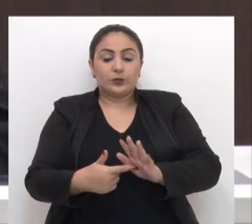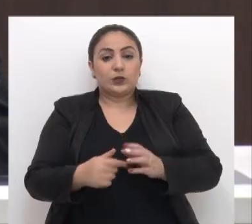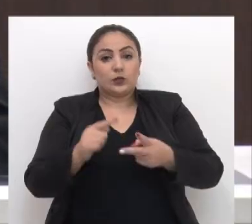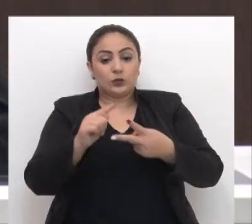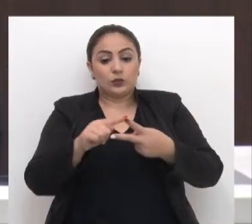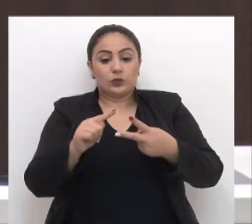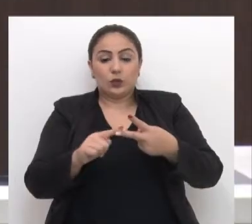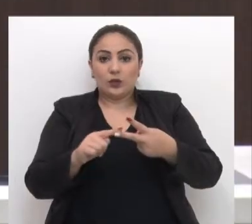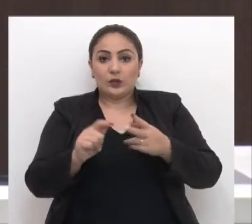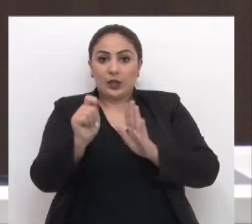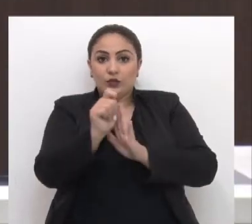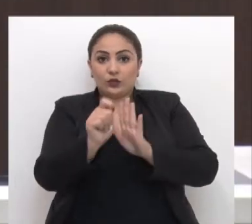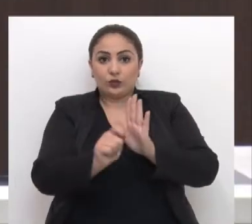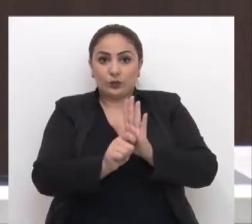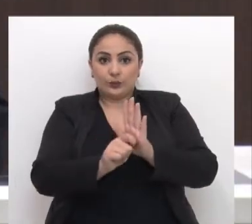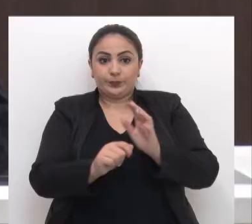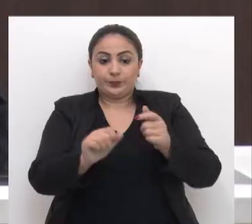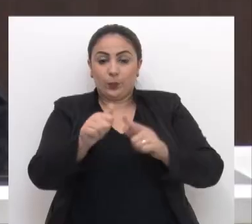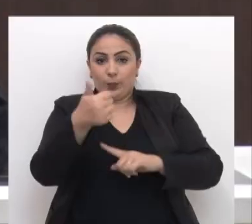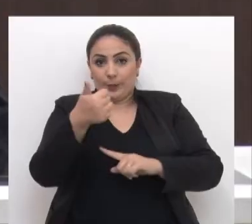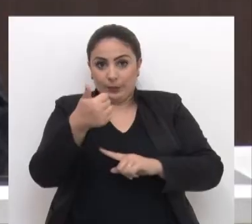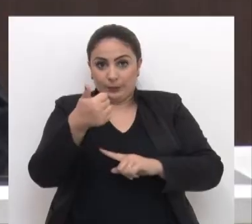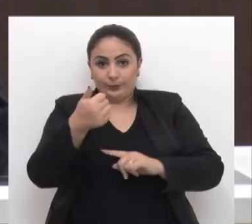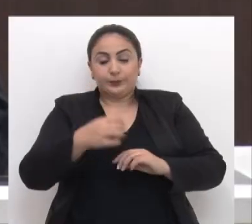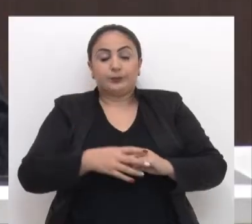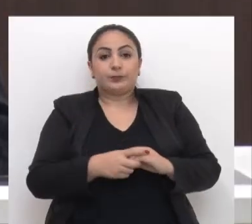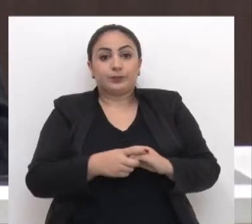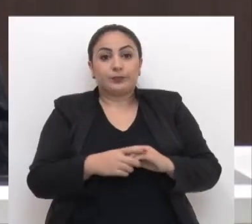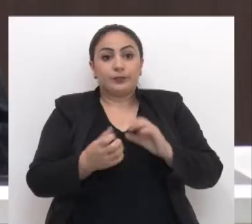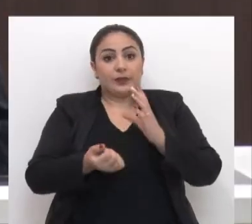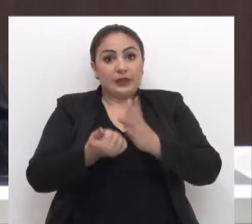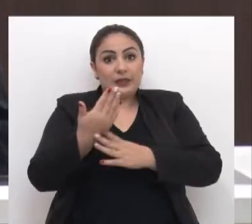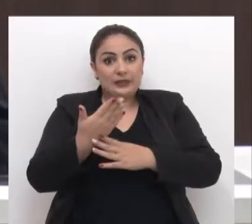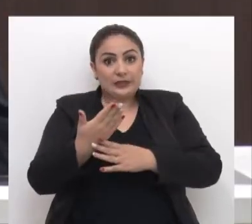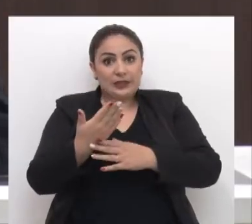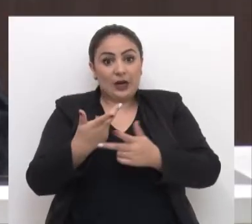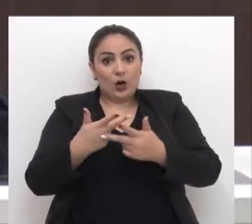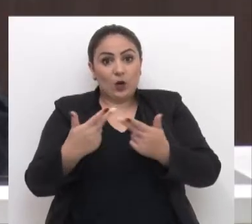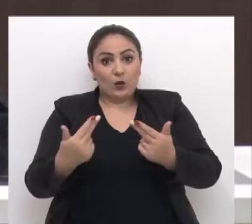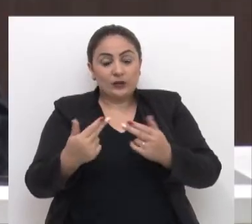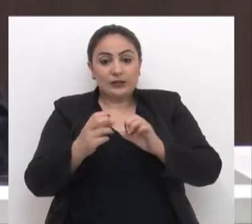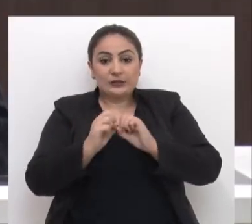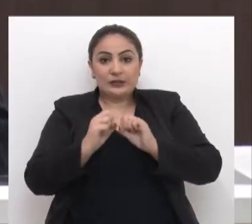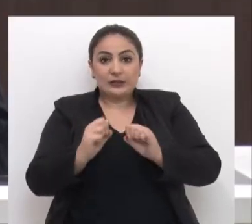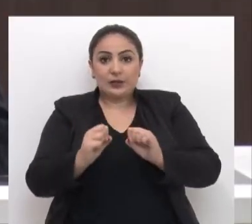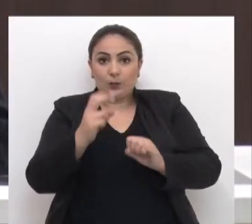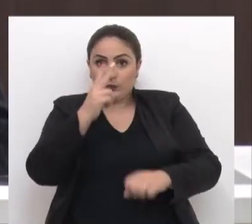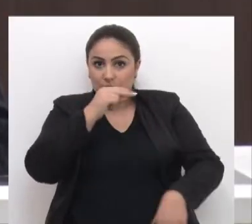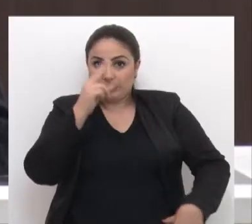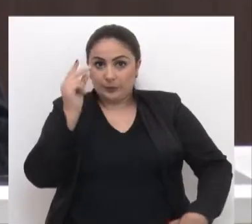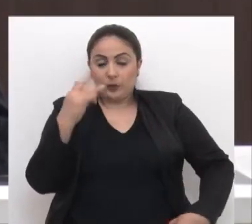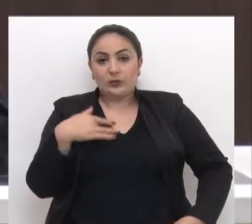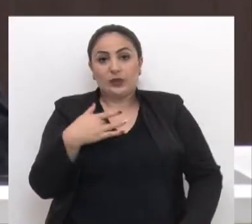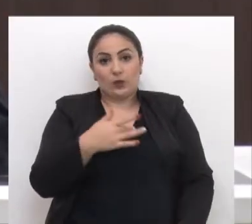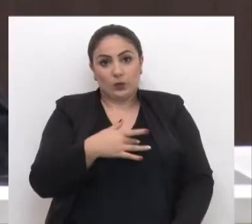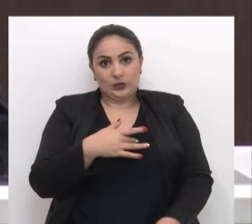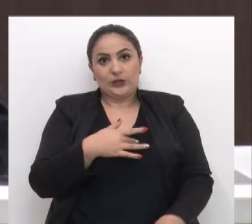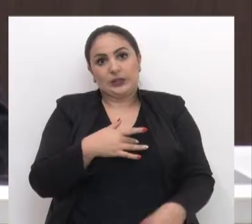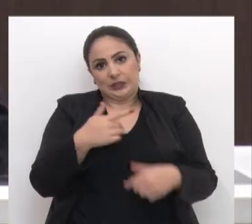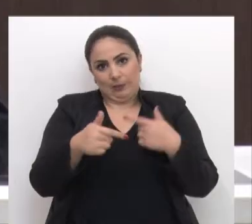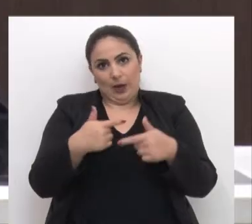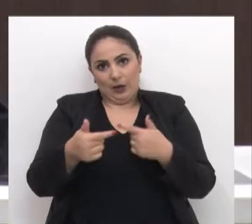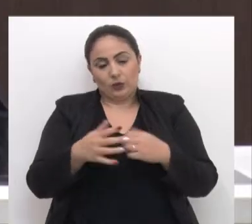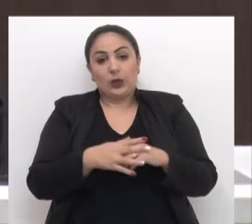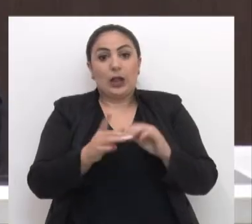apresentou 2 artigos. Primeiro, ele cria atribuições à Secretaria Municipal